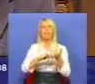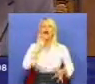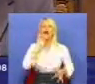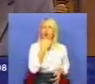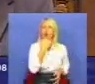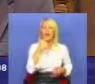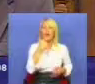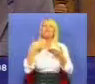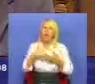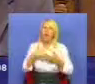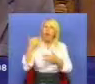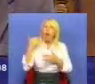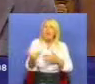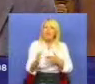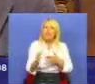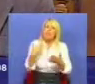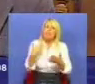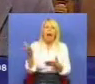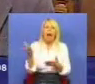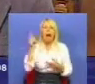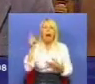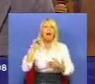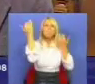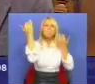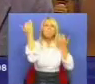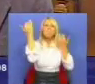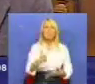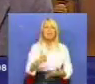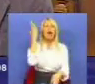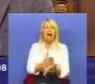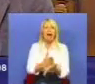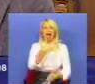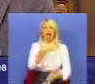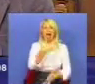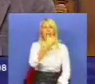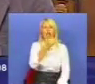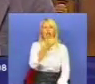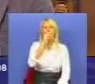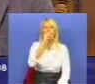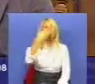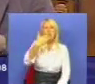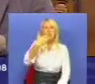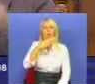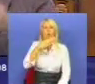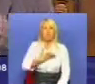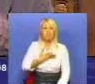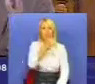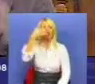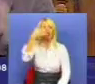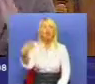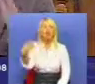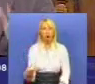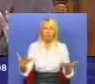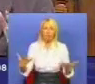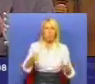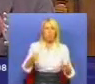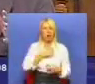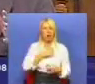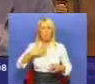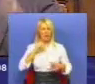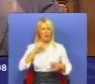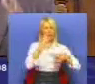de concessão até dia 31 de dezembro de 2099. Uma empresa meio público, meio